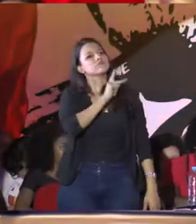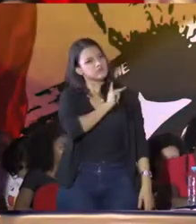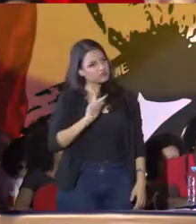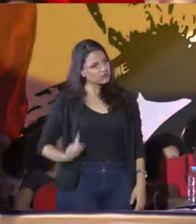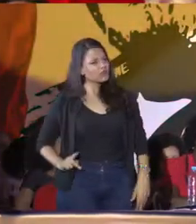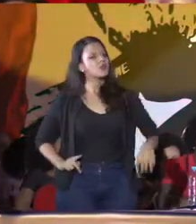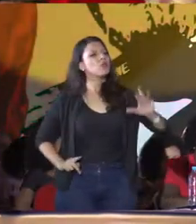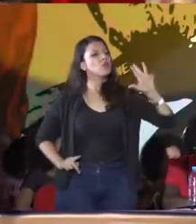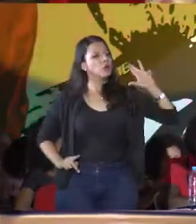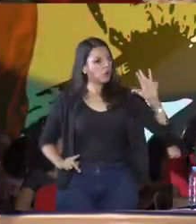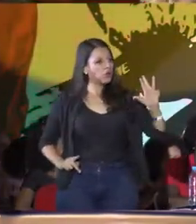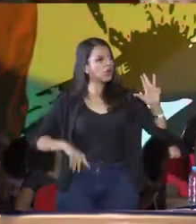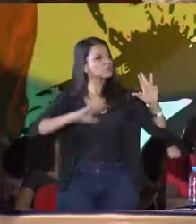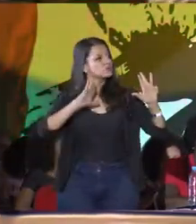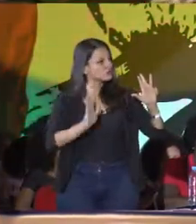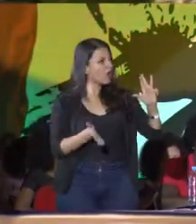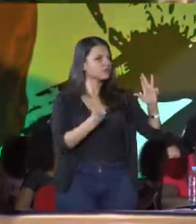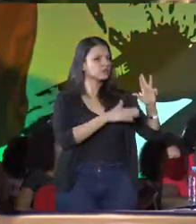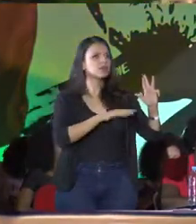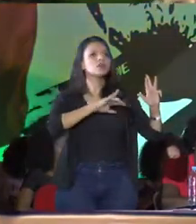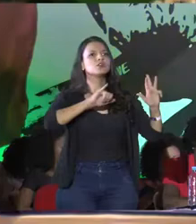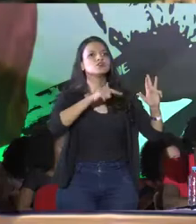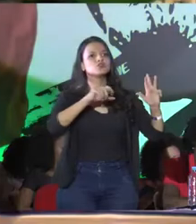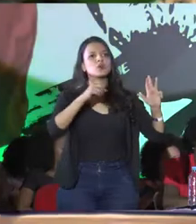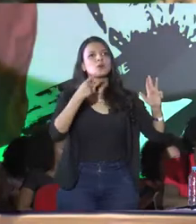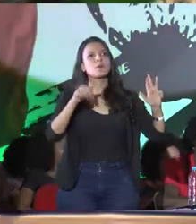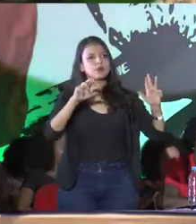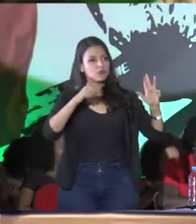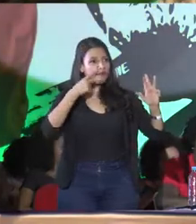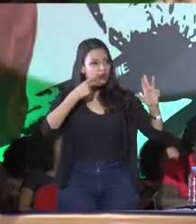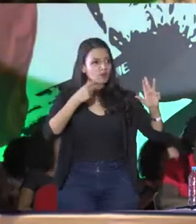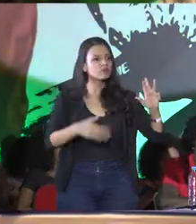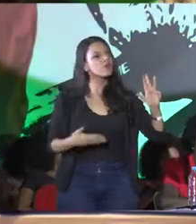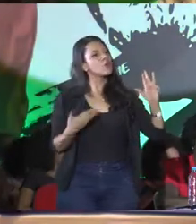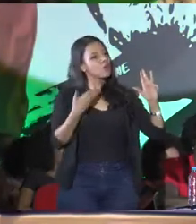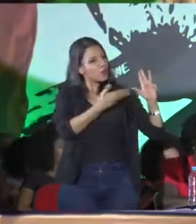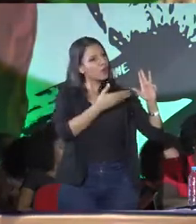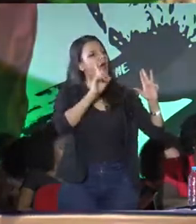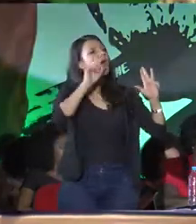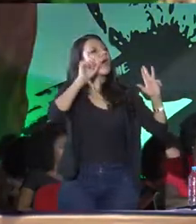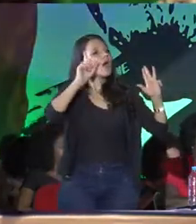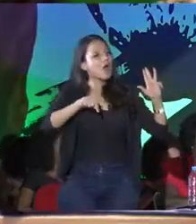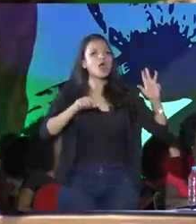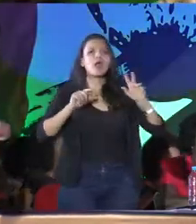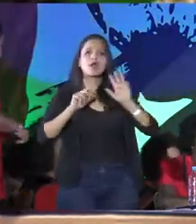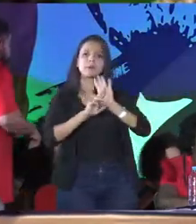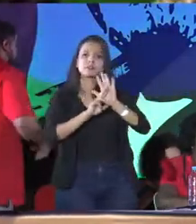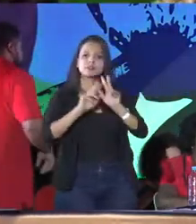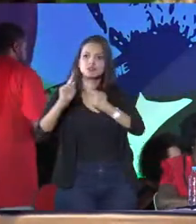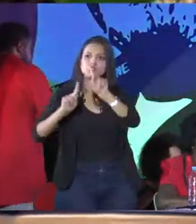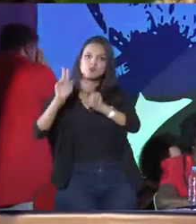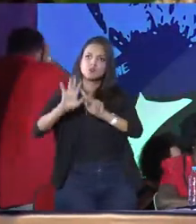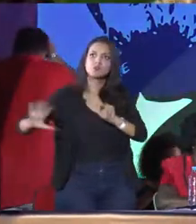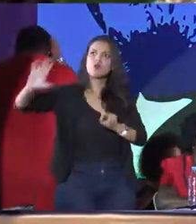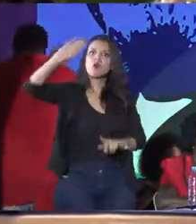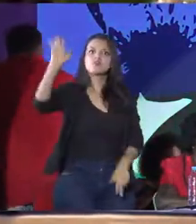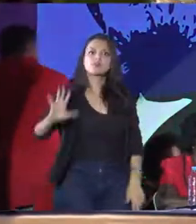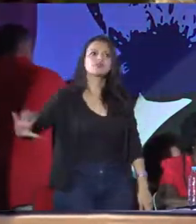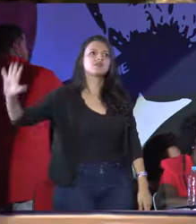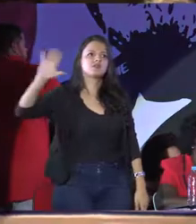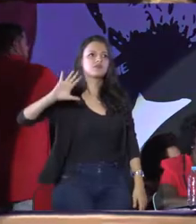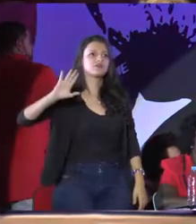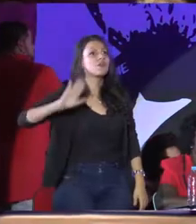Lula, como disse o nosso querido João Pedro Stede, é o candidato do povo brasileiro! É